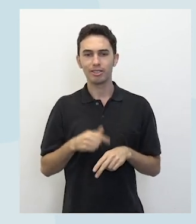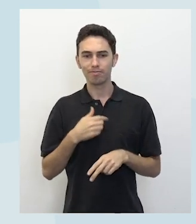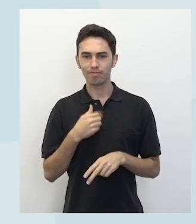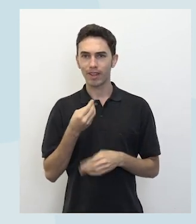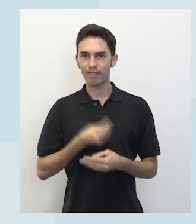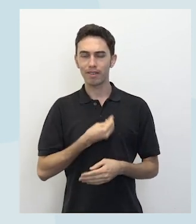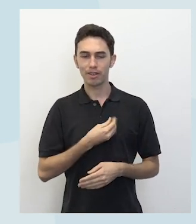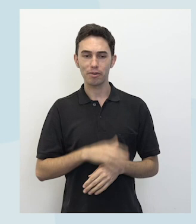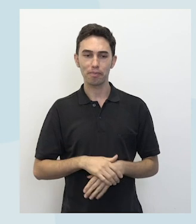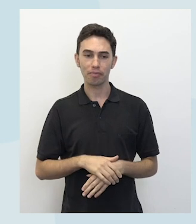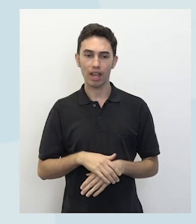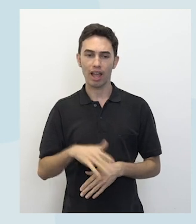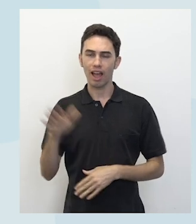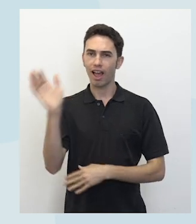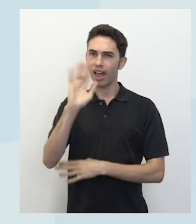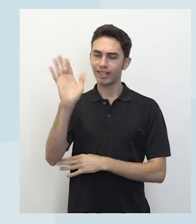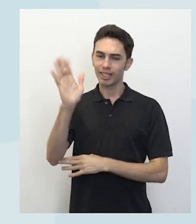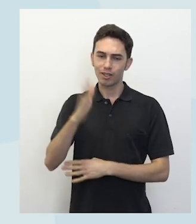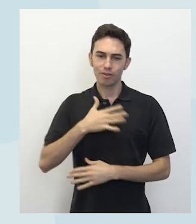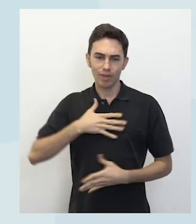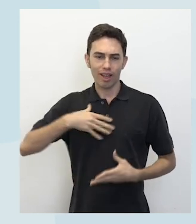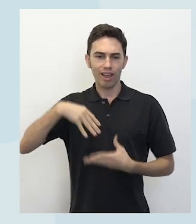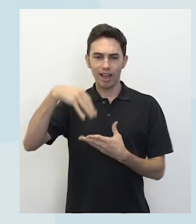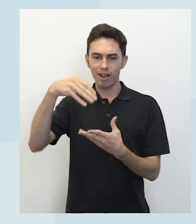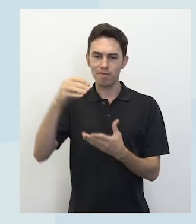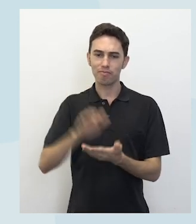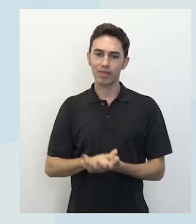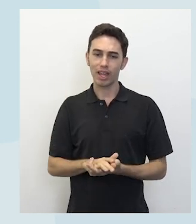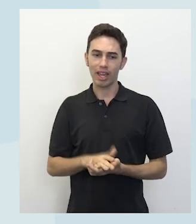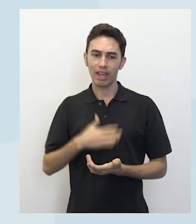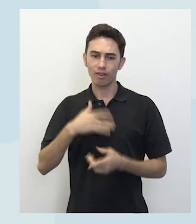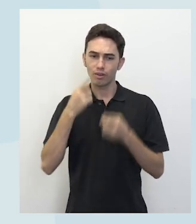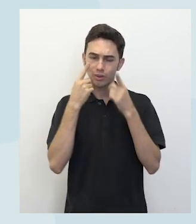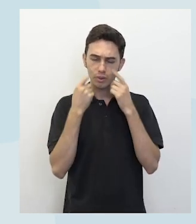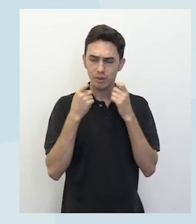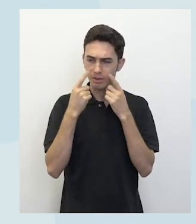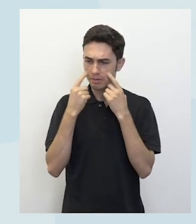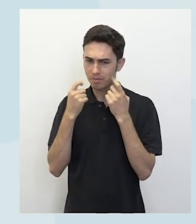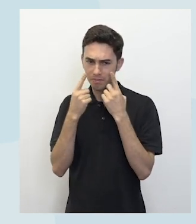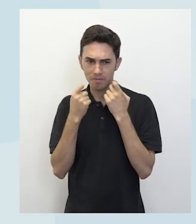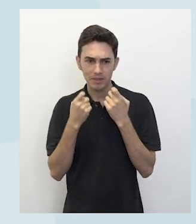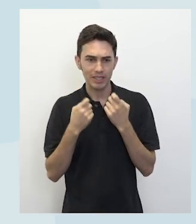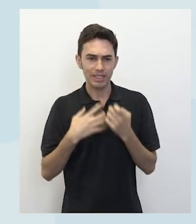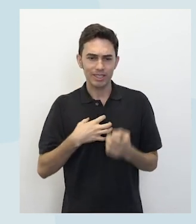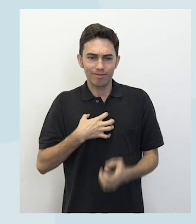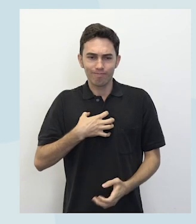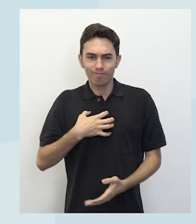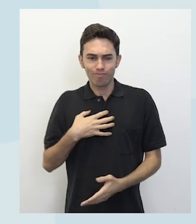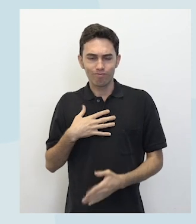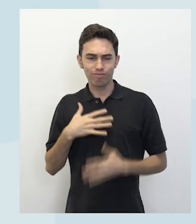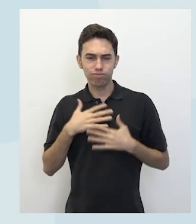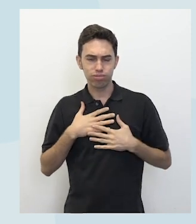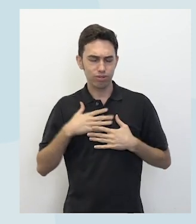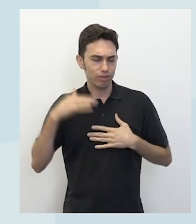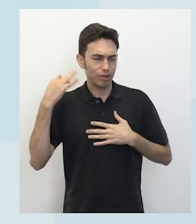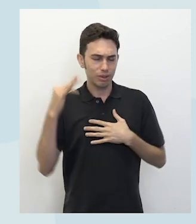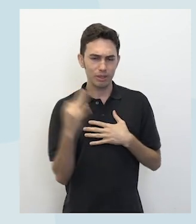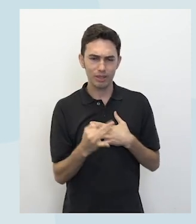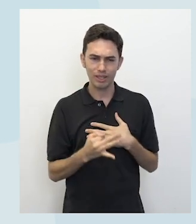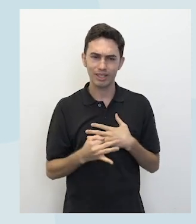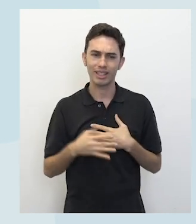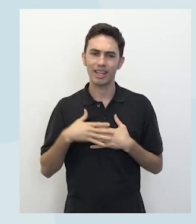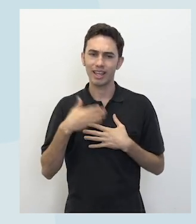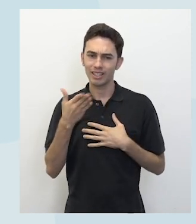chorando, sinto o peito doer na despedida, sem ti o mundo é um deserto escuro, e tu és